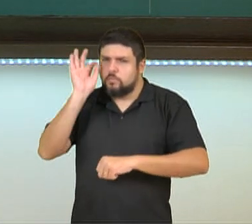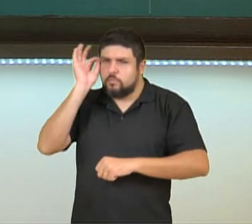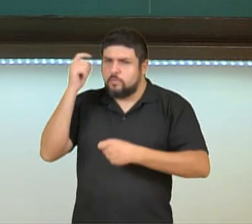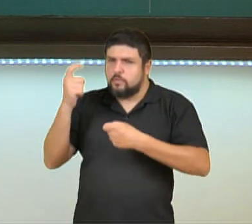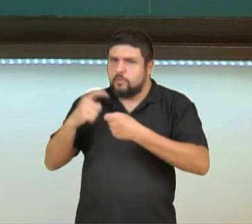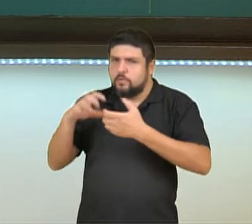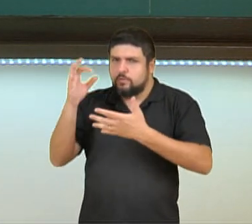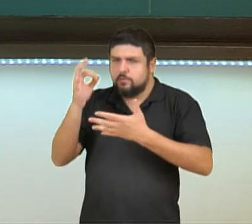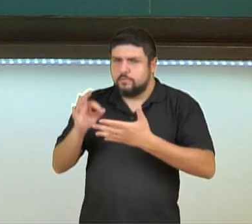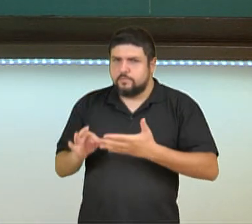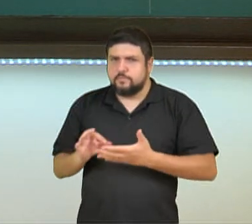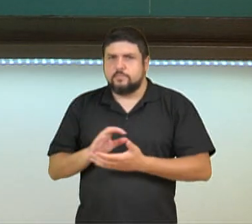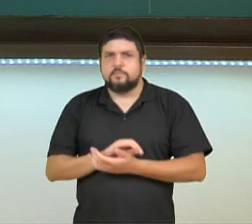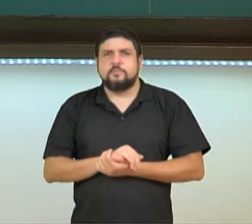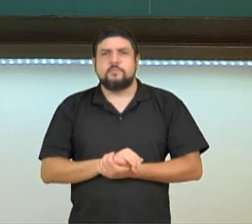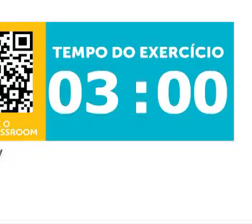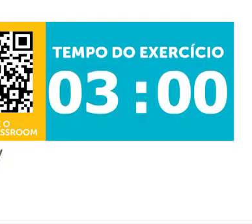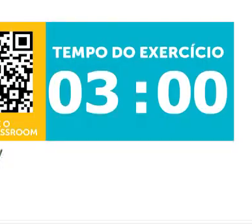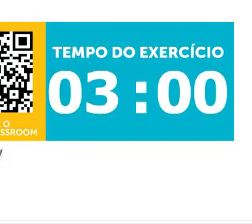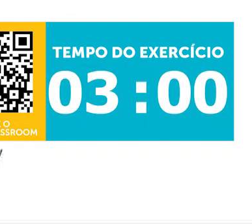já retornamos aqui.